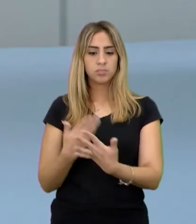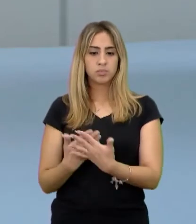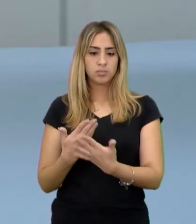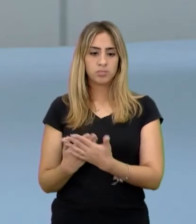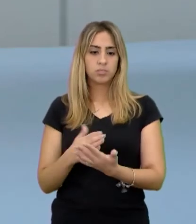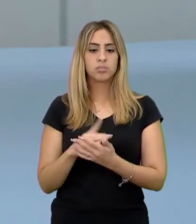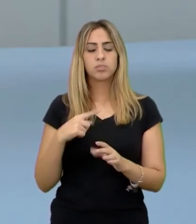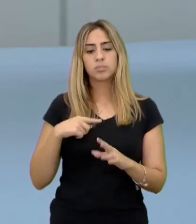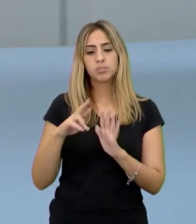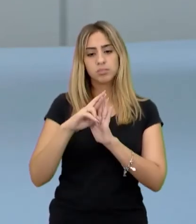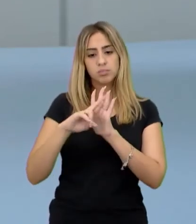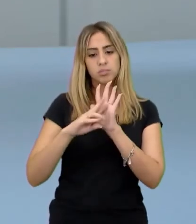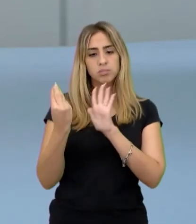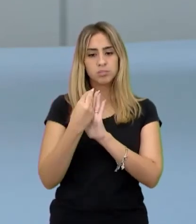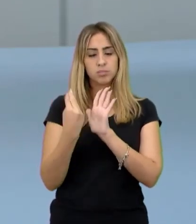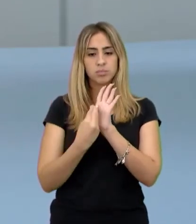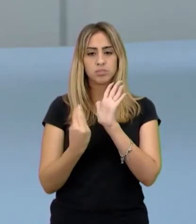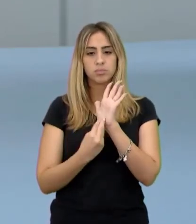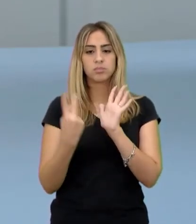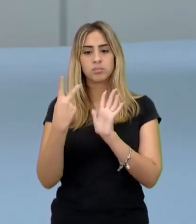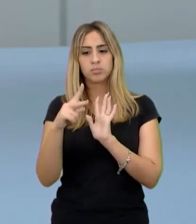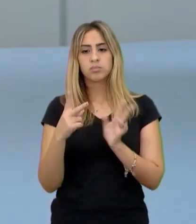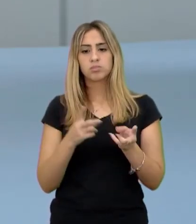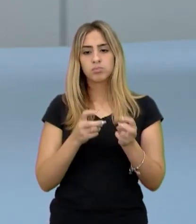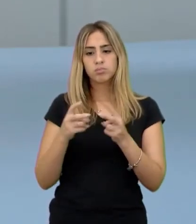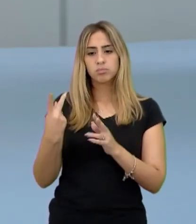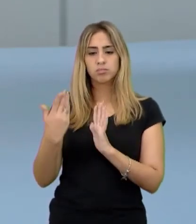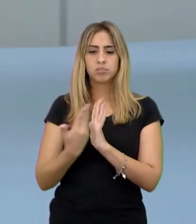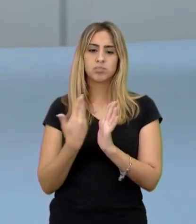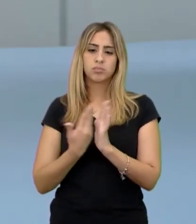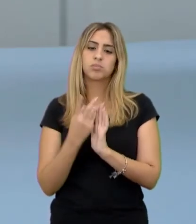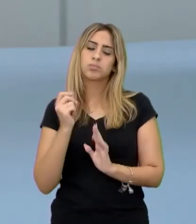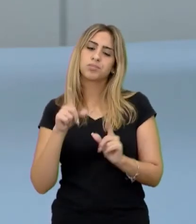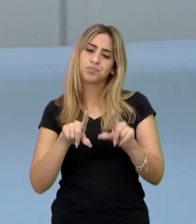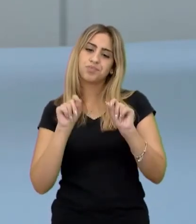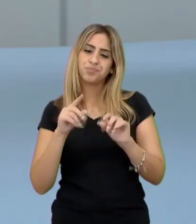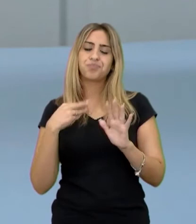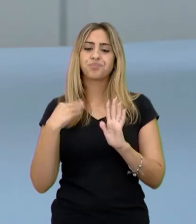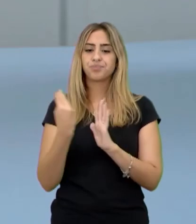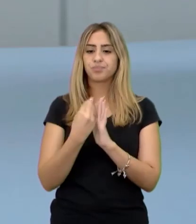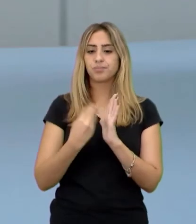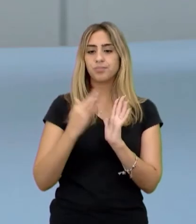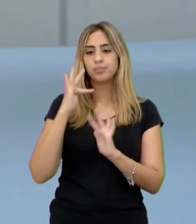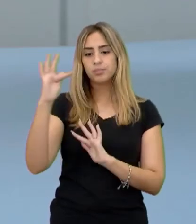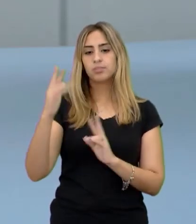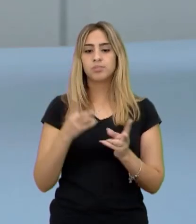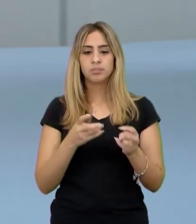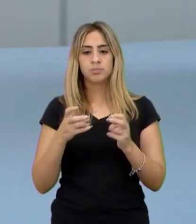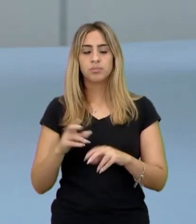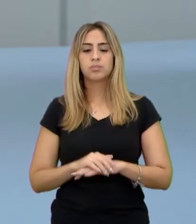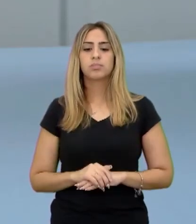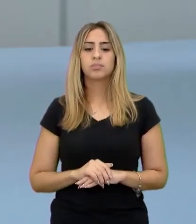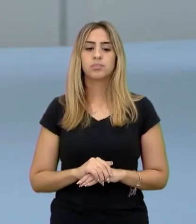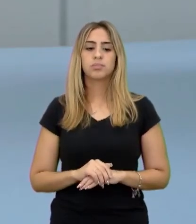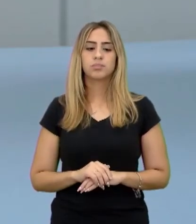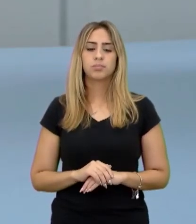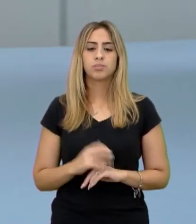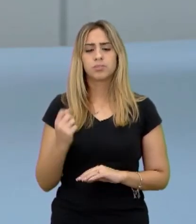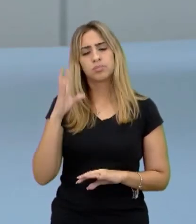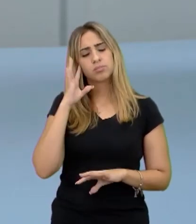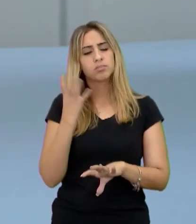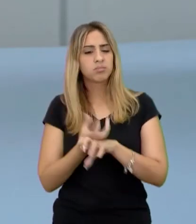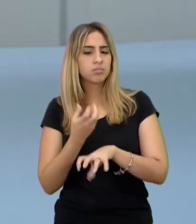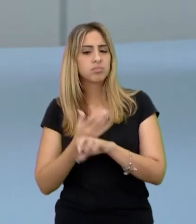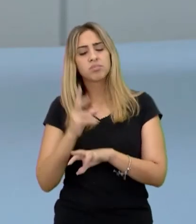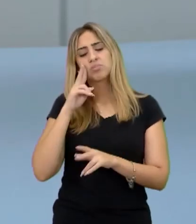aula e registre suas impressões no seu caderno, ou se preferir, grave para futuras consultas. Aí pode ser um podcast,